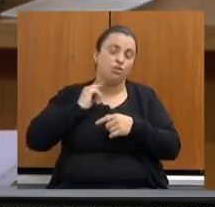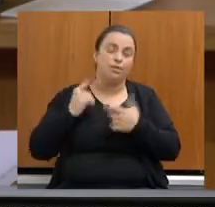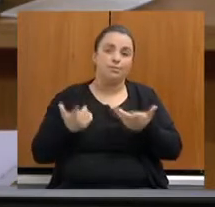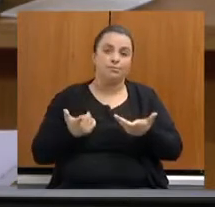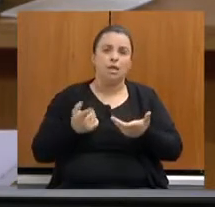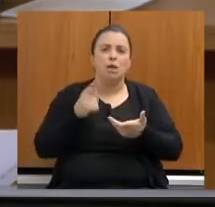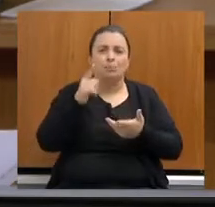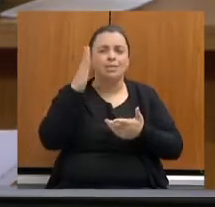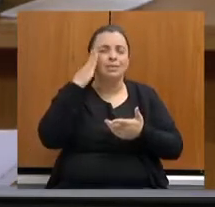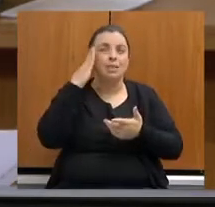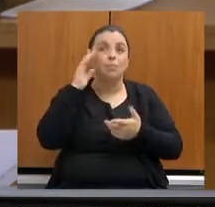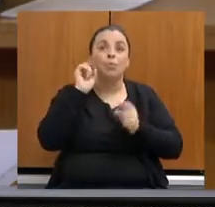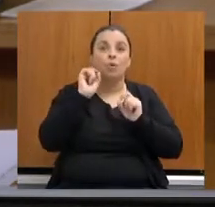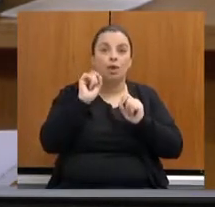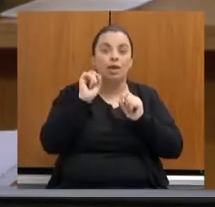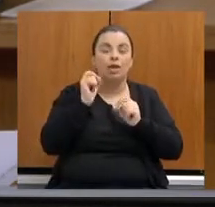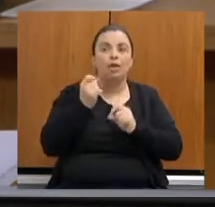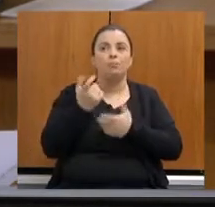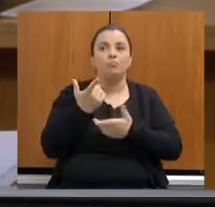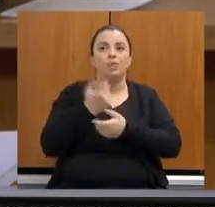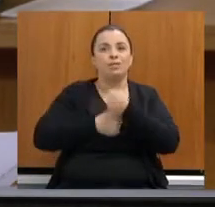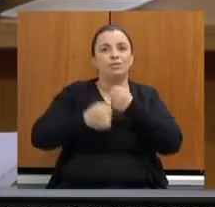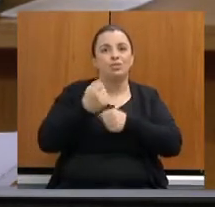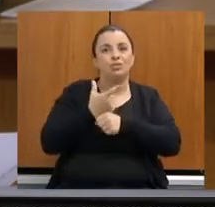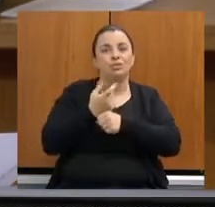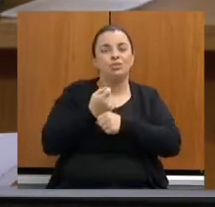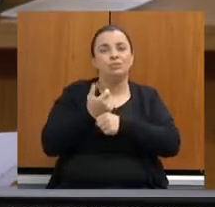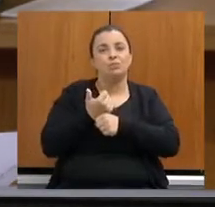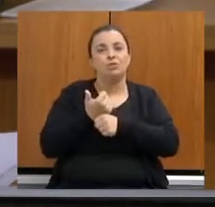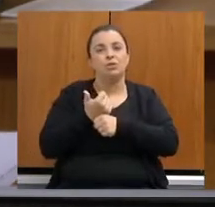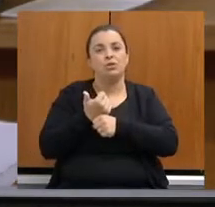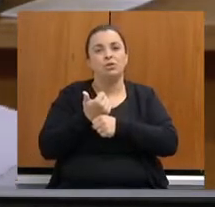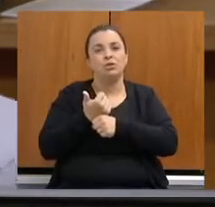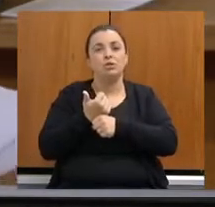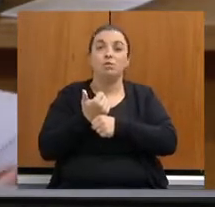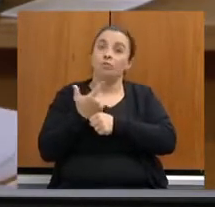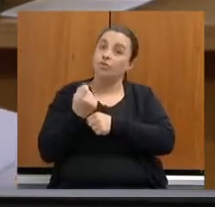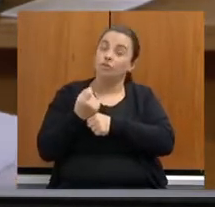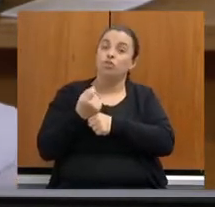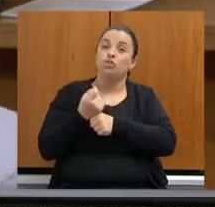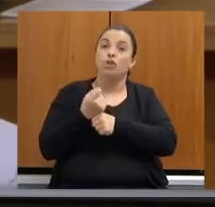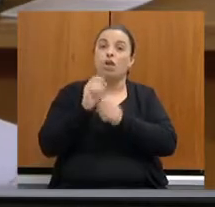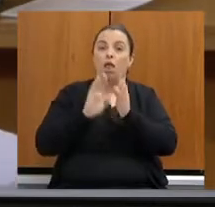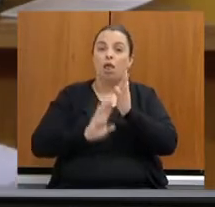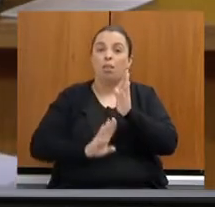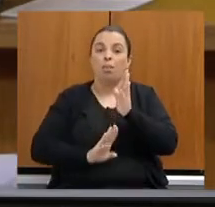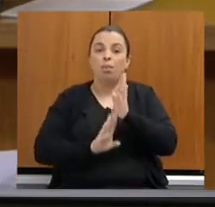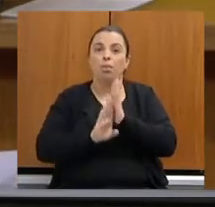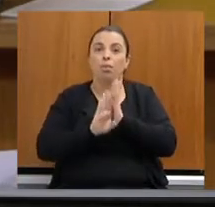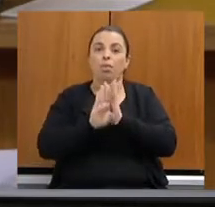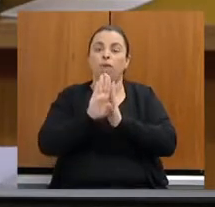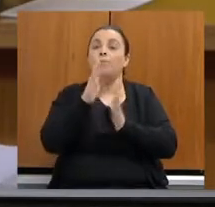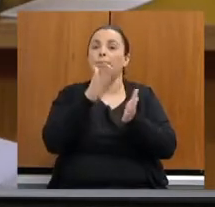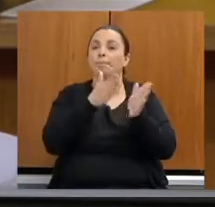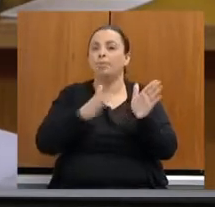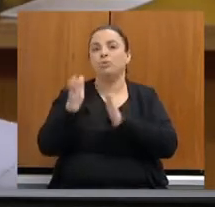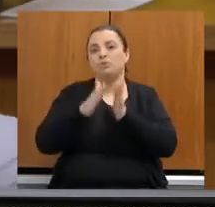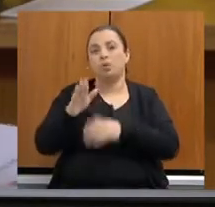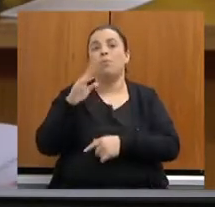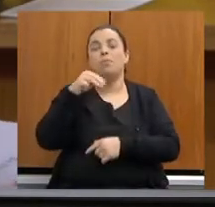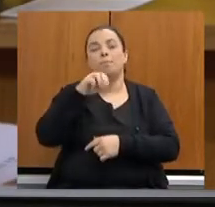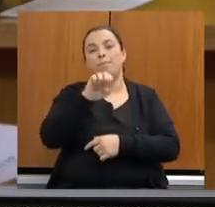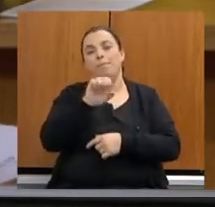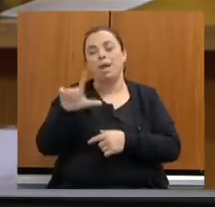a procura por aumento produtos apícolas cresceu trinta por cento porque as pessoas cada vez mais estão